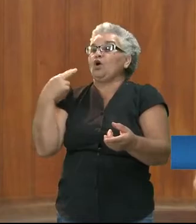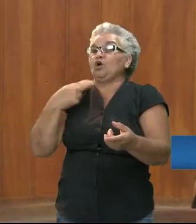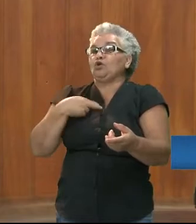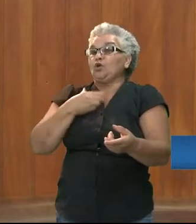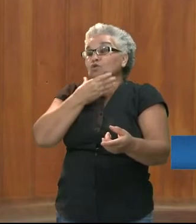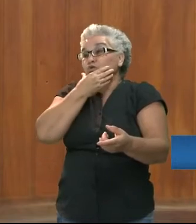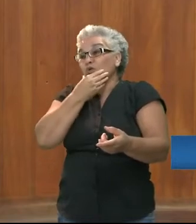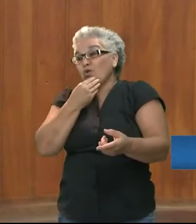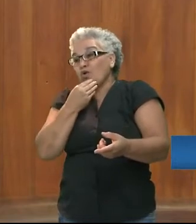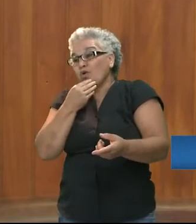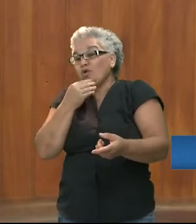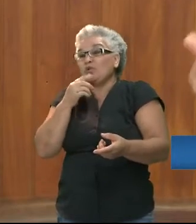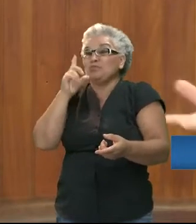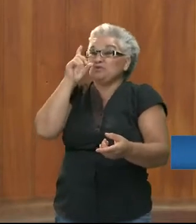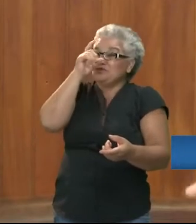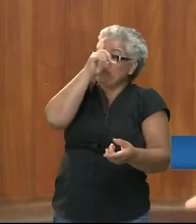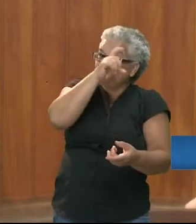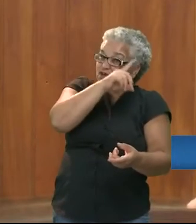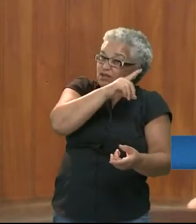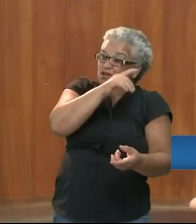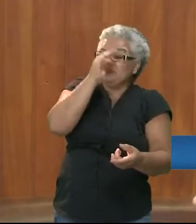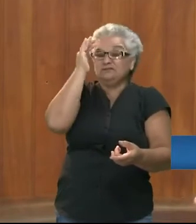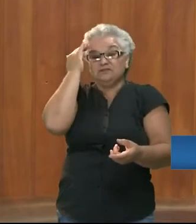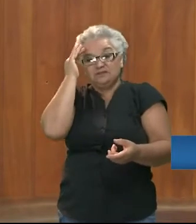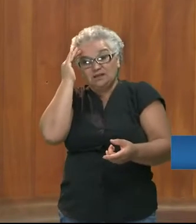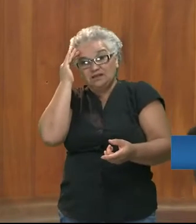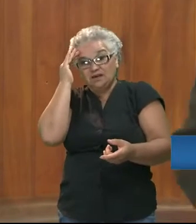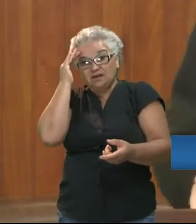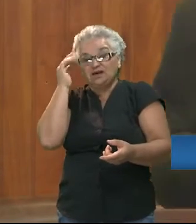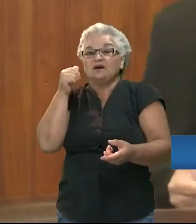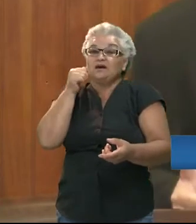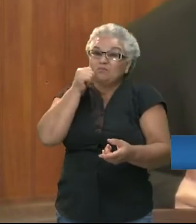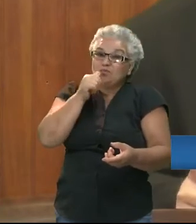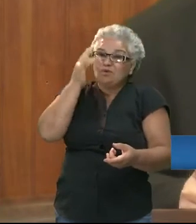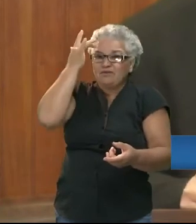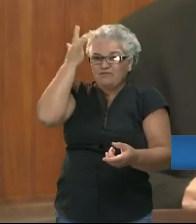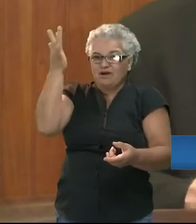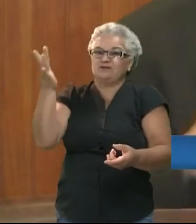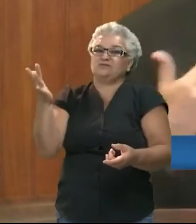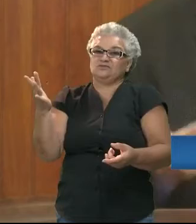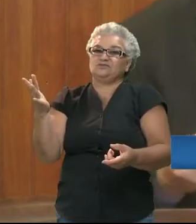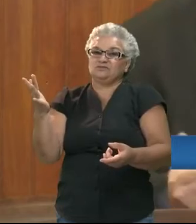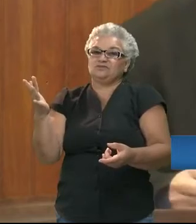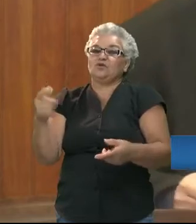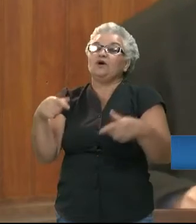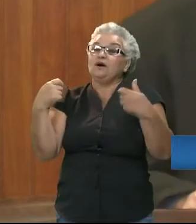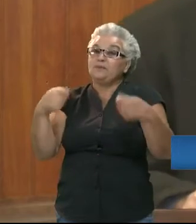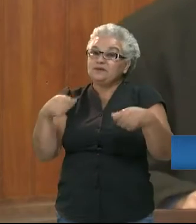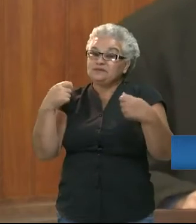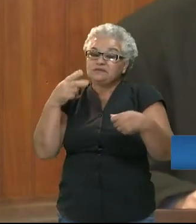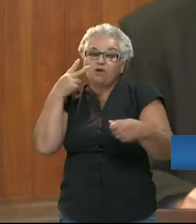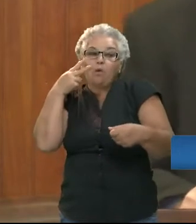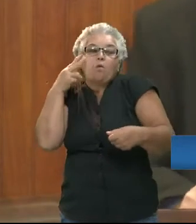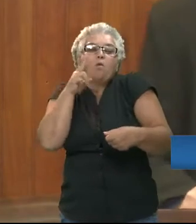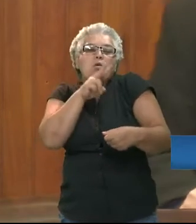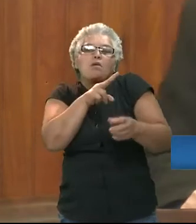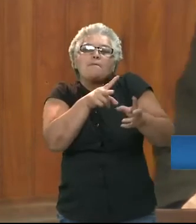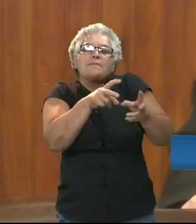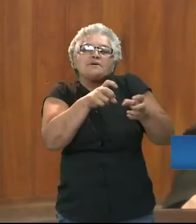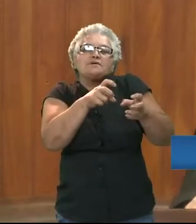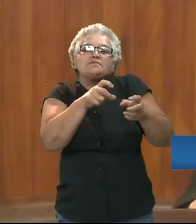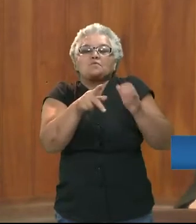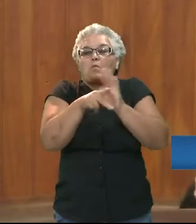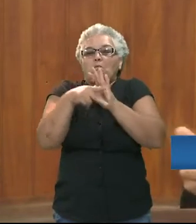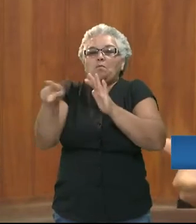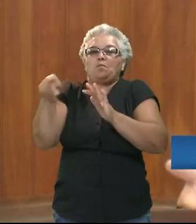certas matérias ou dar a elas devida importância, e se faz necessário que esse olhar feminino seja